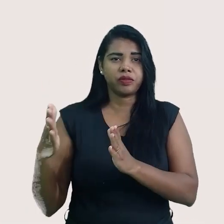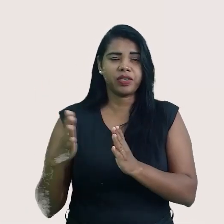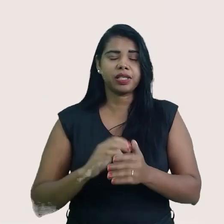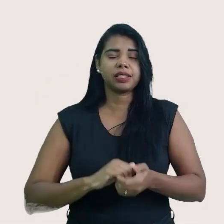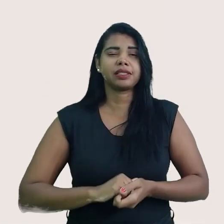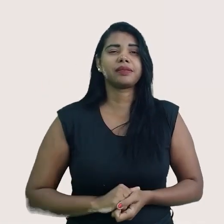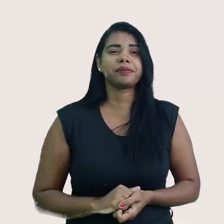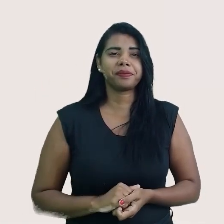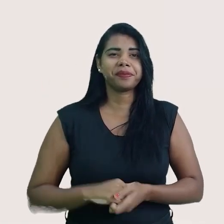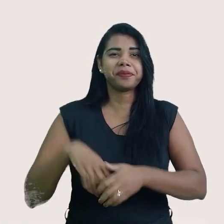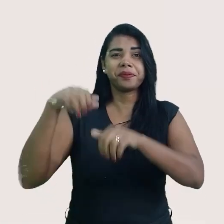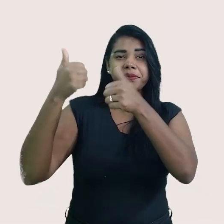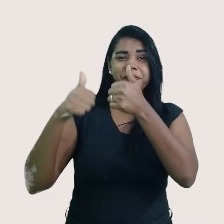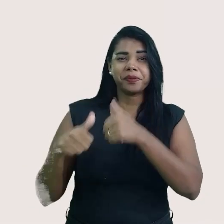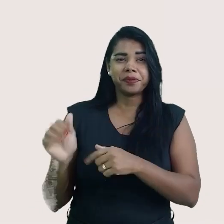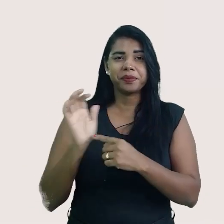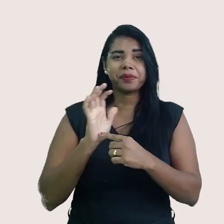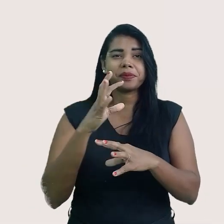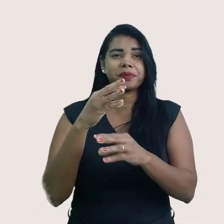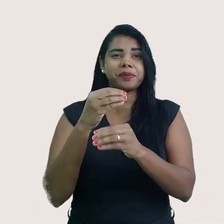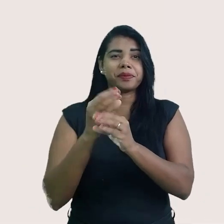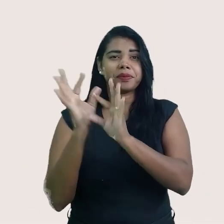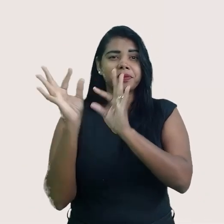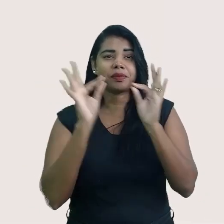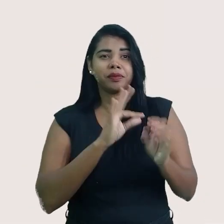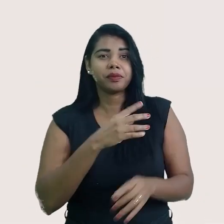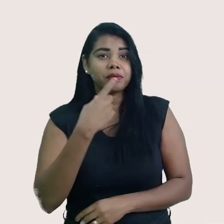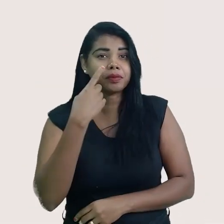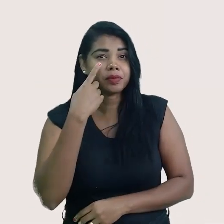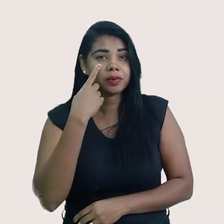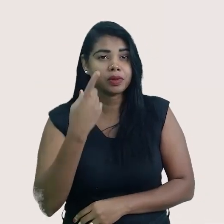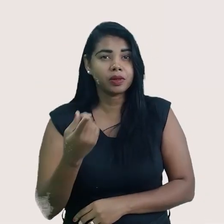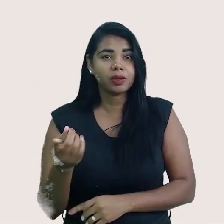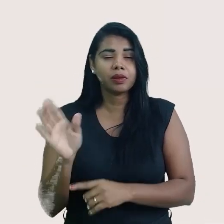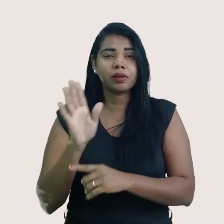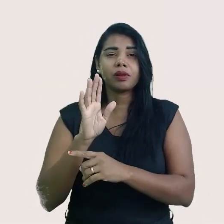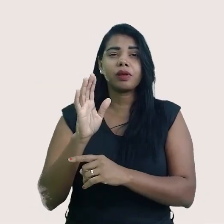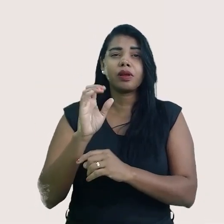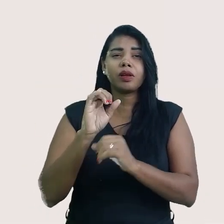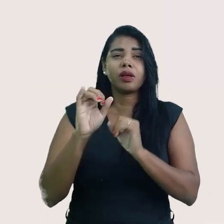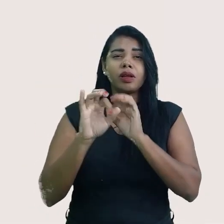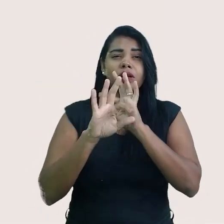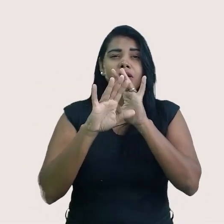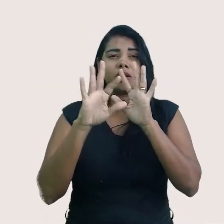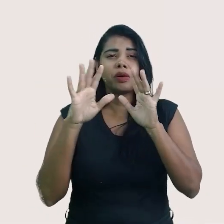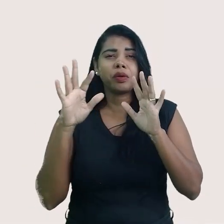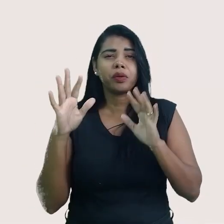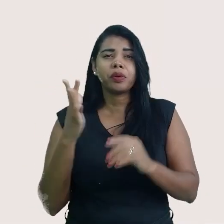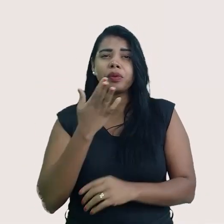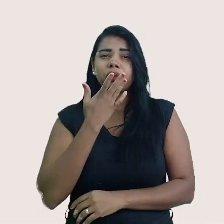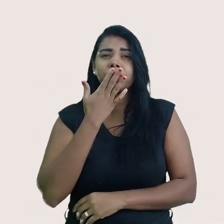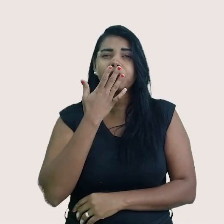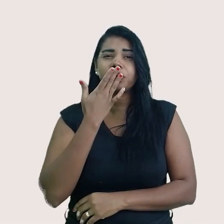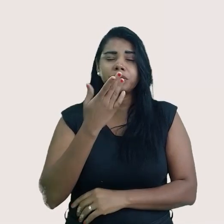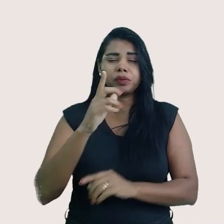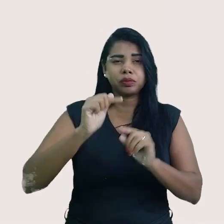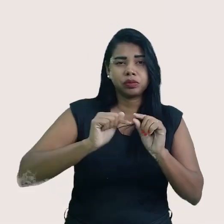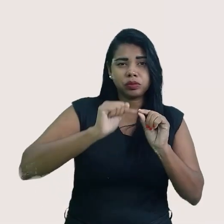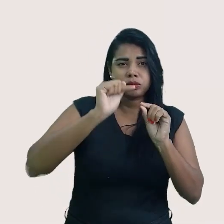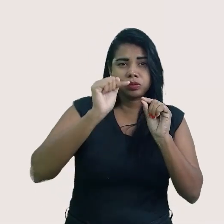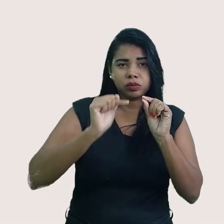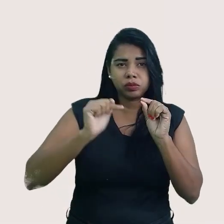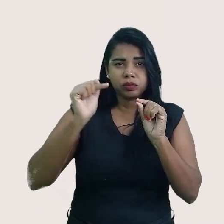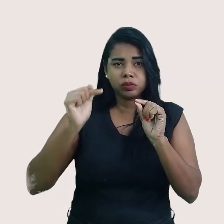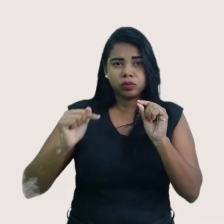fase. O observador indicado enxergará aquela região do filme com uma coloração equivalente à do comprimento de onda